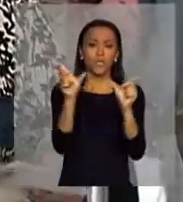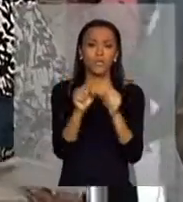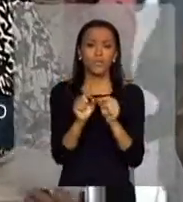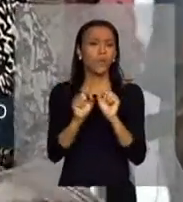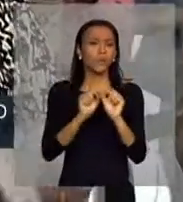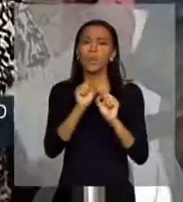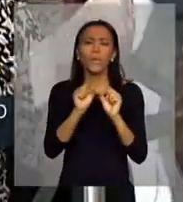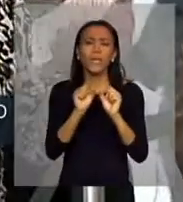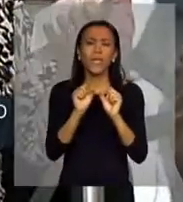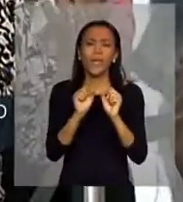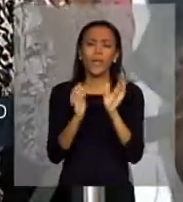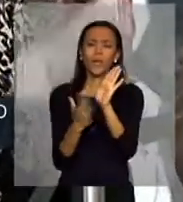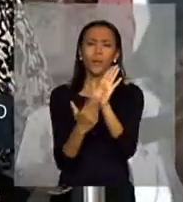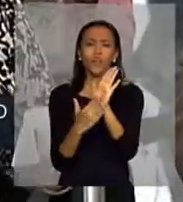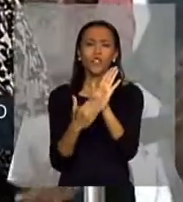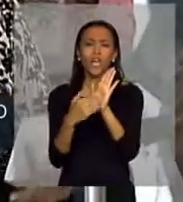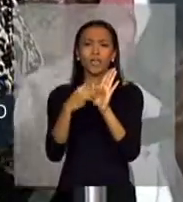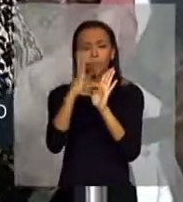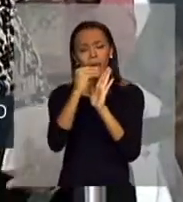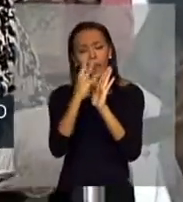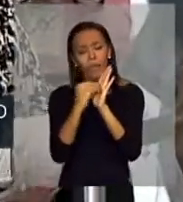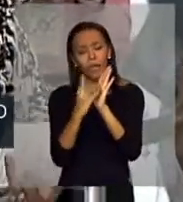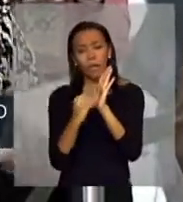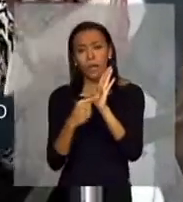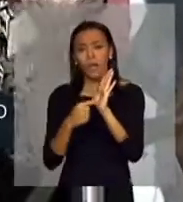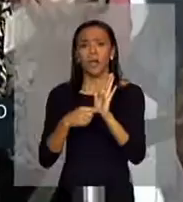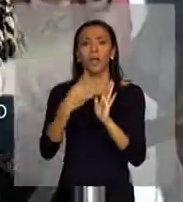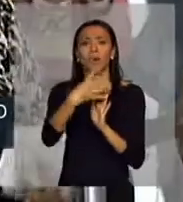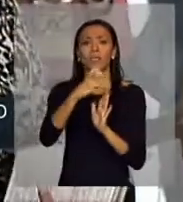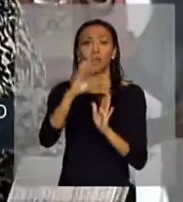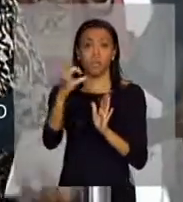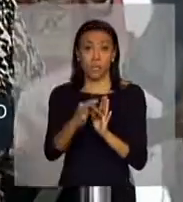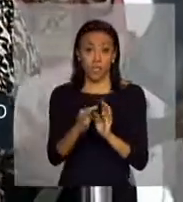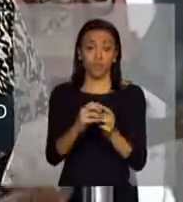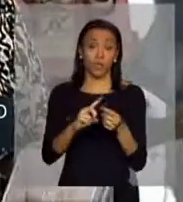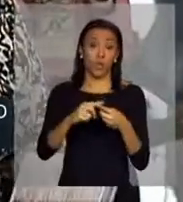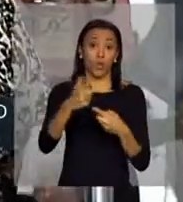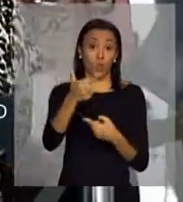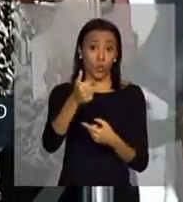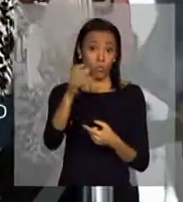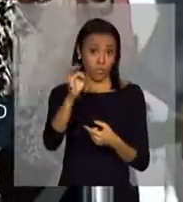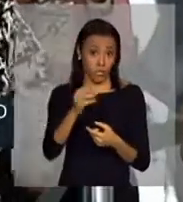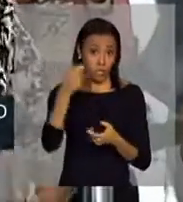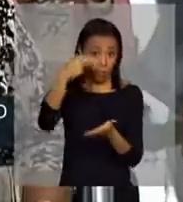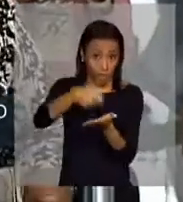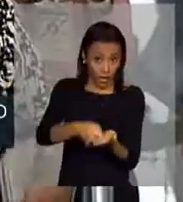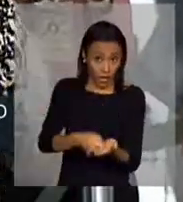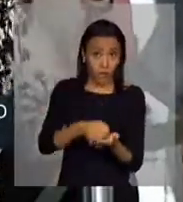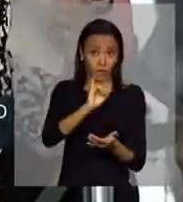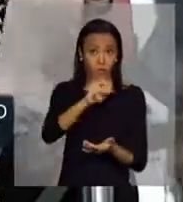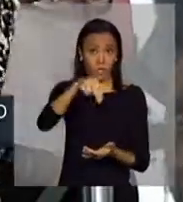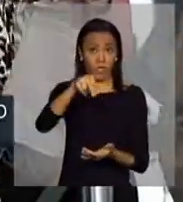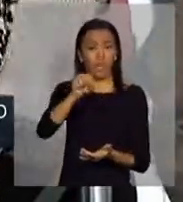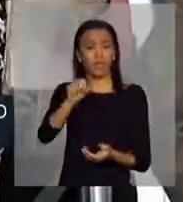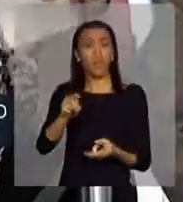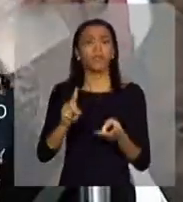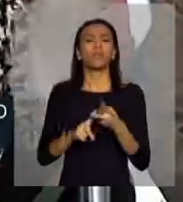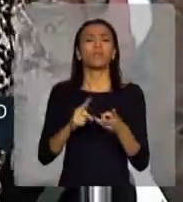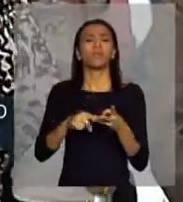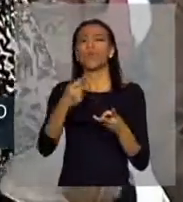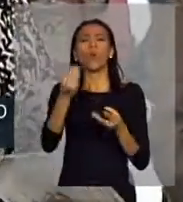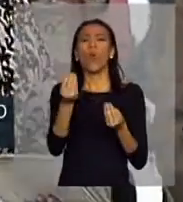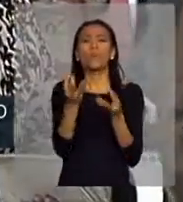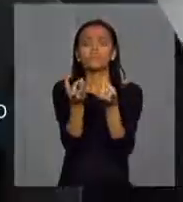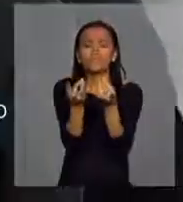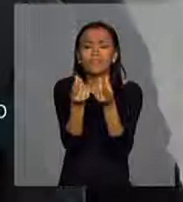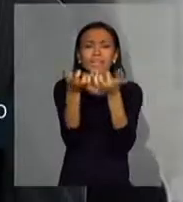que consta o projeto? Serão 40% de multa de FGTS, 12% de pagamento do INSS, ou poderia... Não